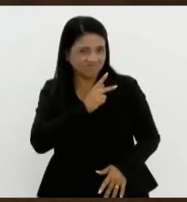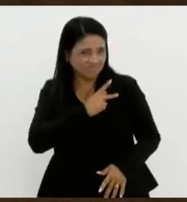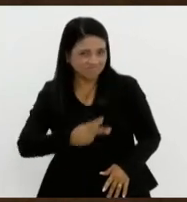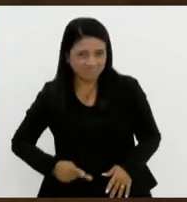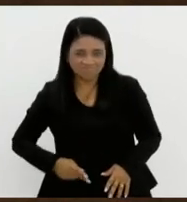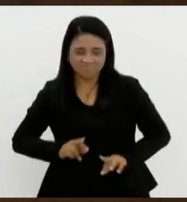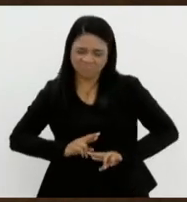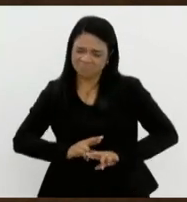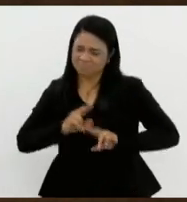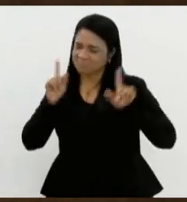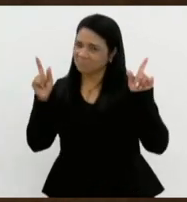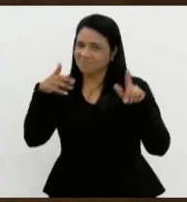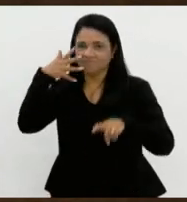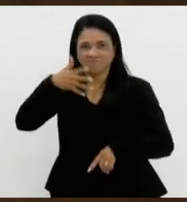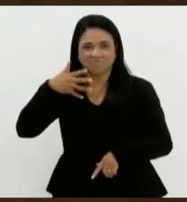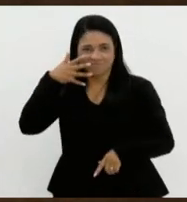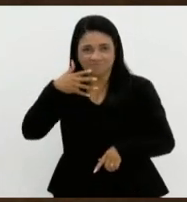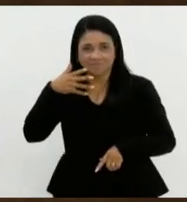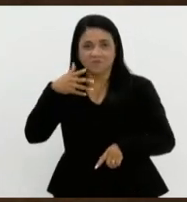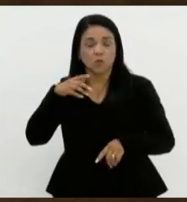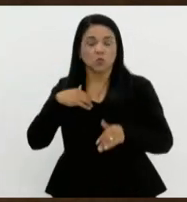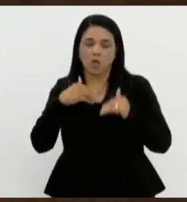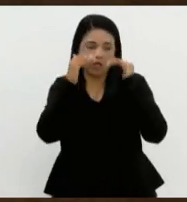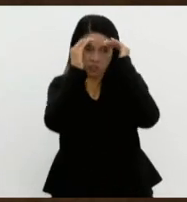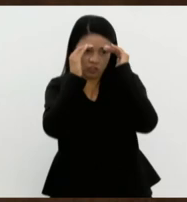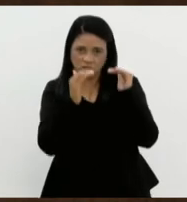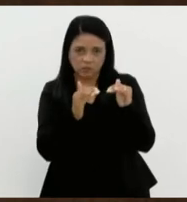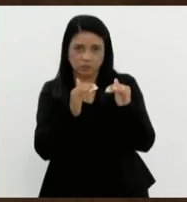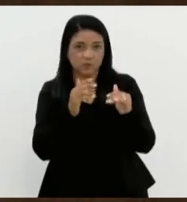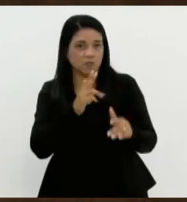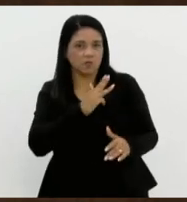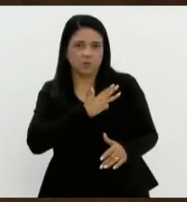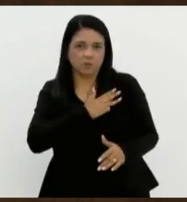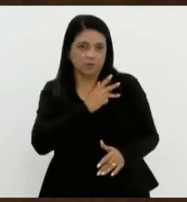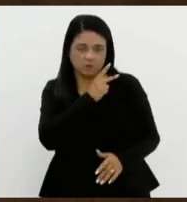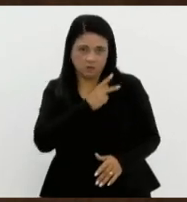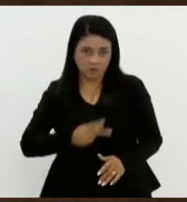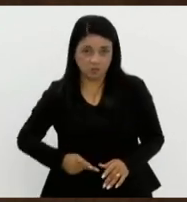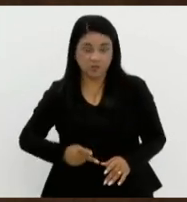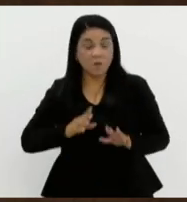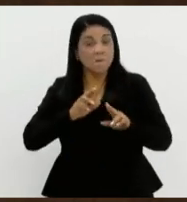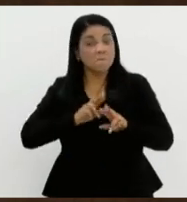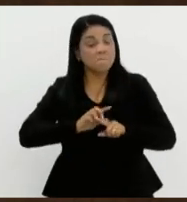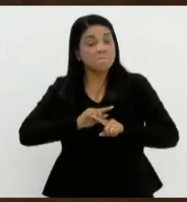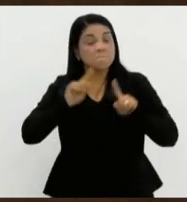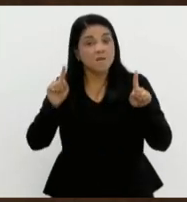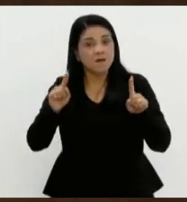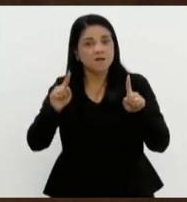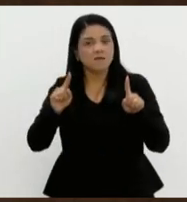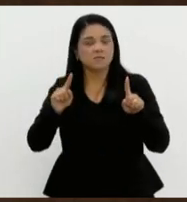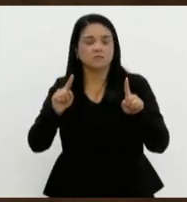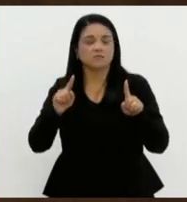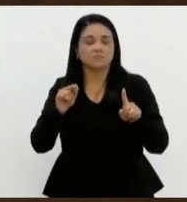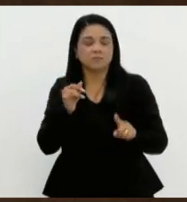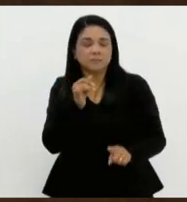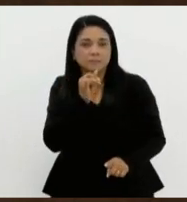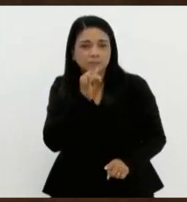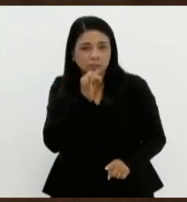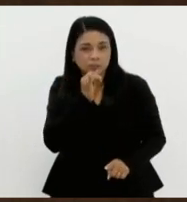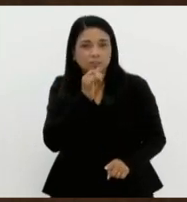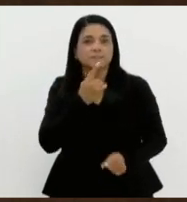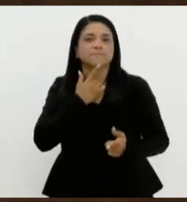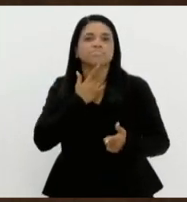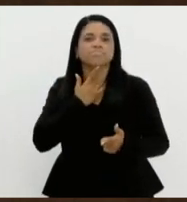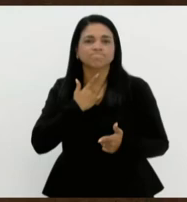cabe desrespeitar o presidente Lula, que é o chefe de Estado do nosso país, mas cabe um profundo lamento, um profundo